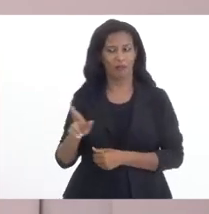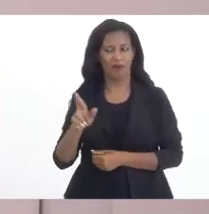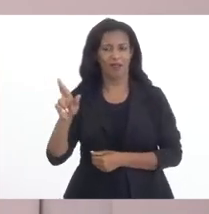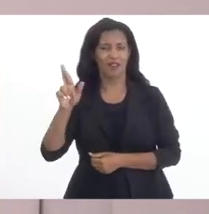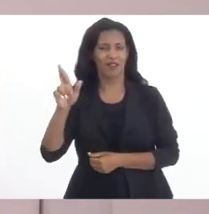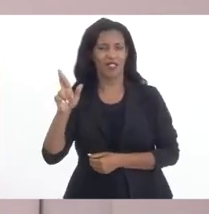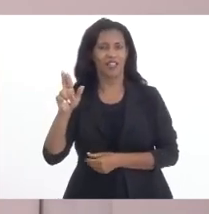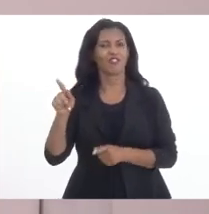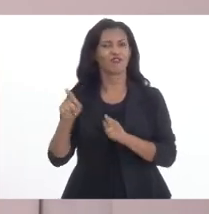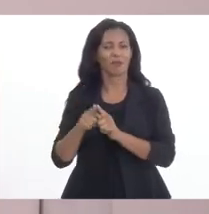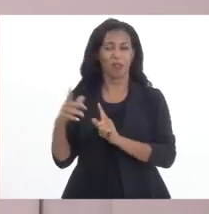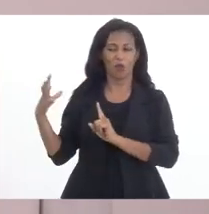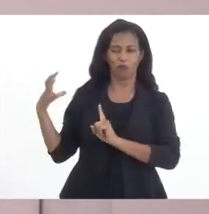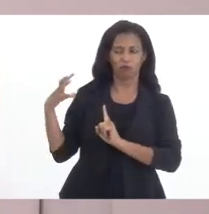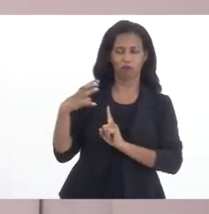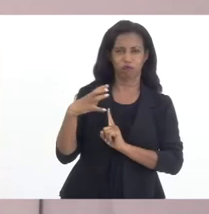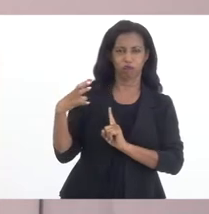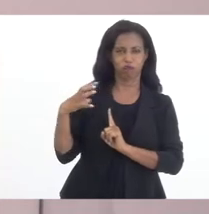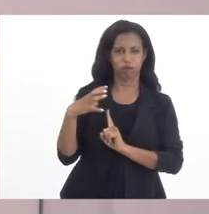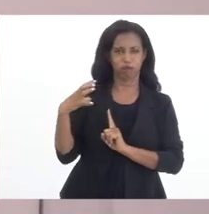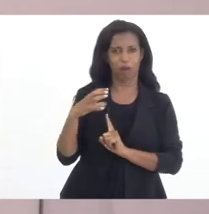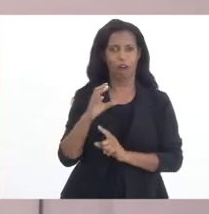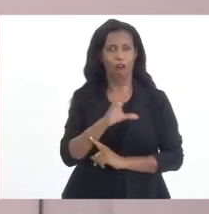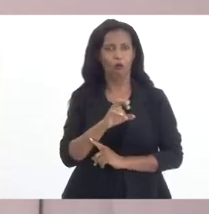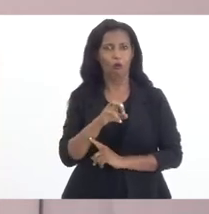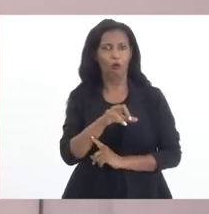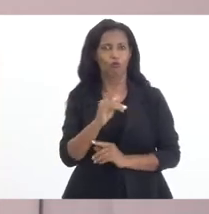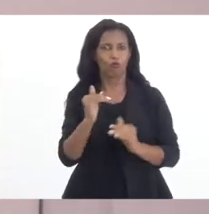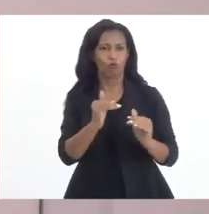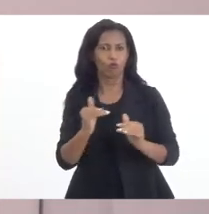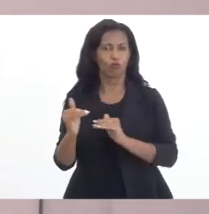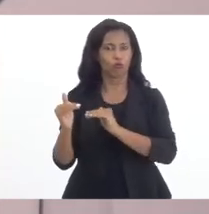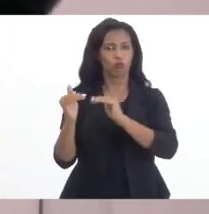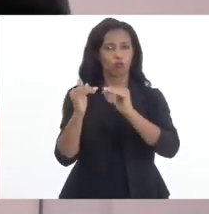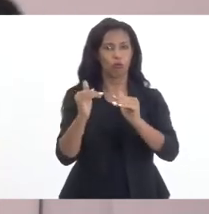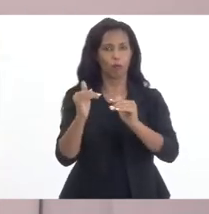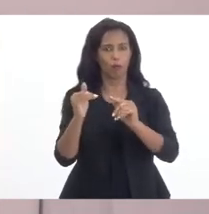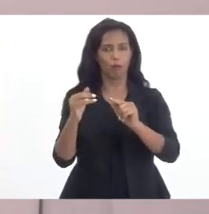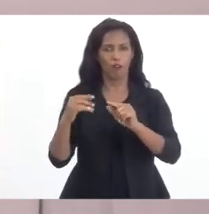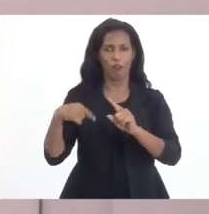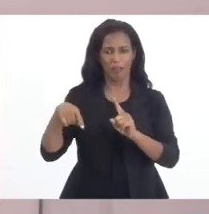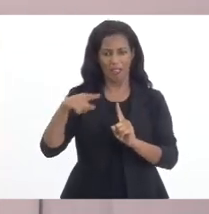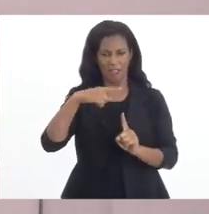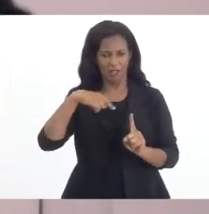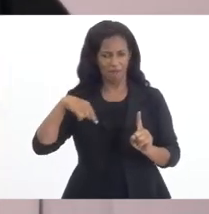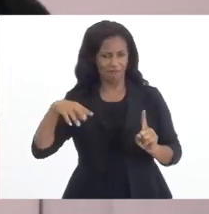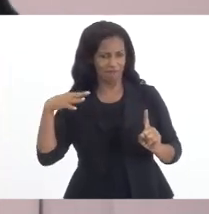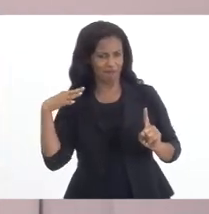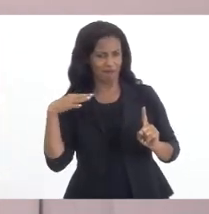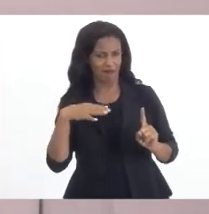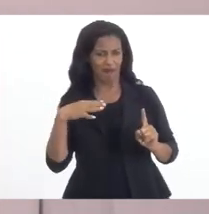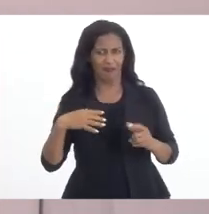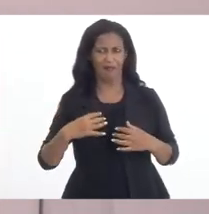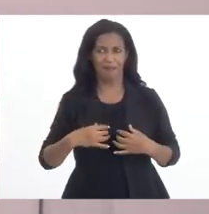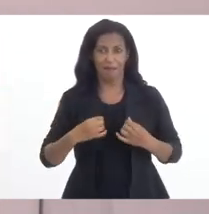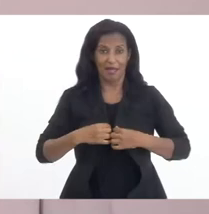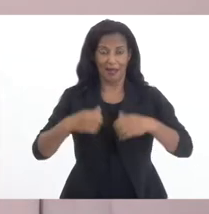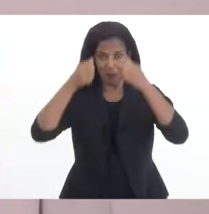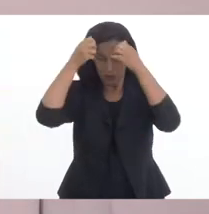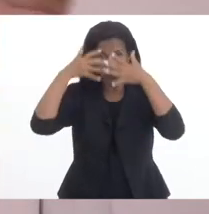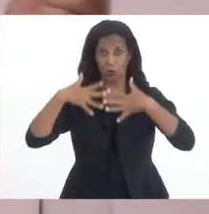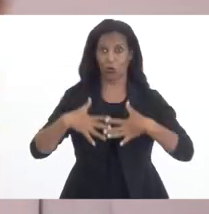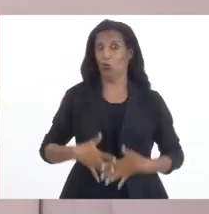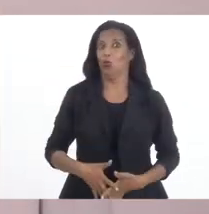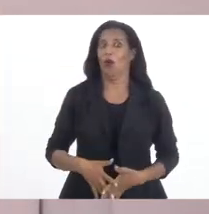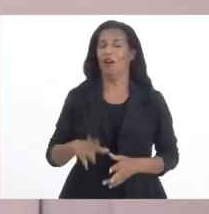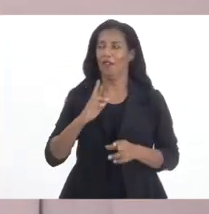duras pelo Conselho Superior, que se chama, o Conselho Superior da UERJ. Eles faziam uma roda, me botavam no meio, minha camisa ficava molhada de suor,